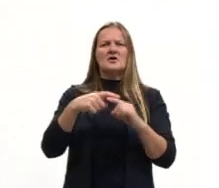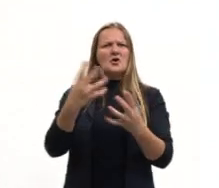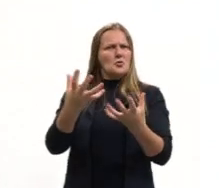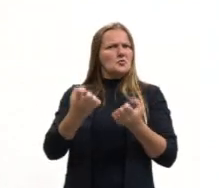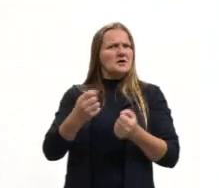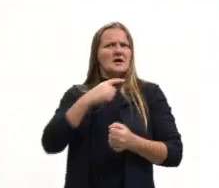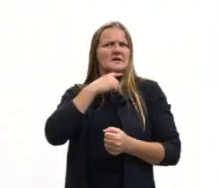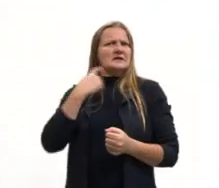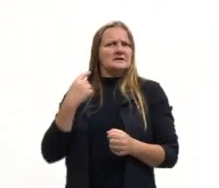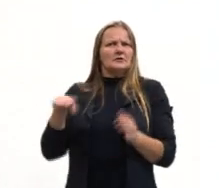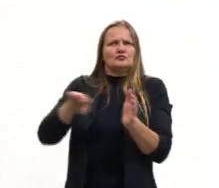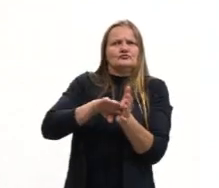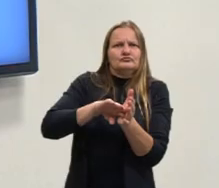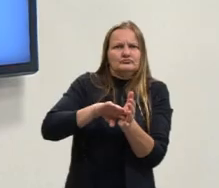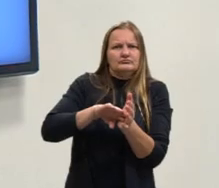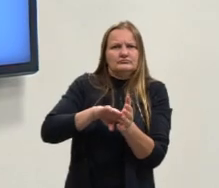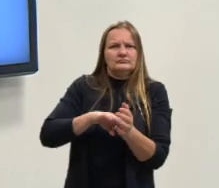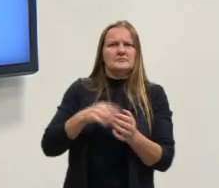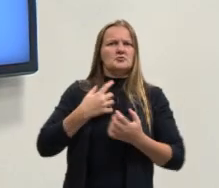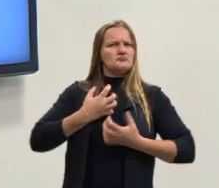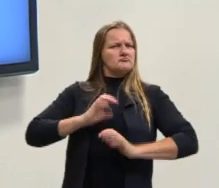queria chegar atrasado